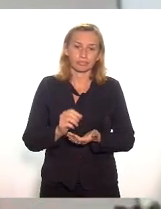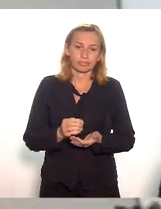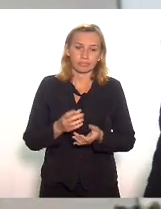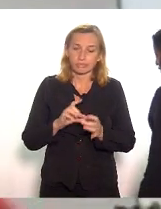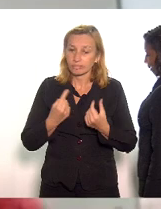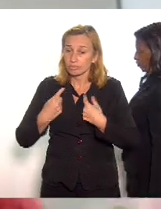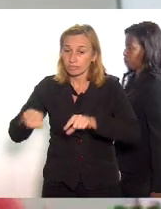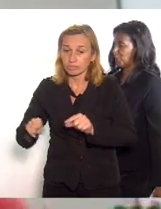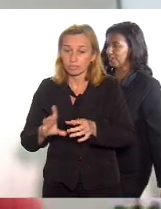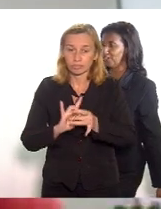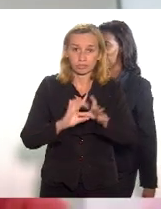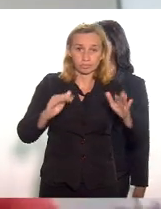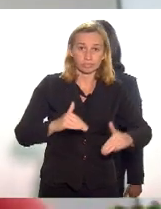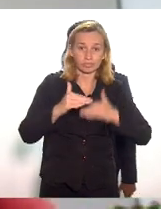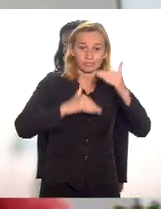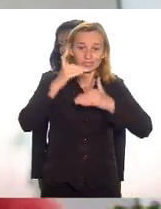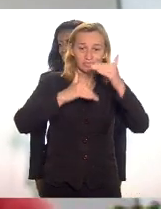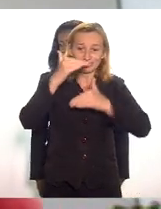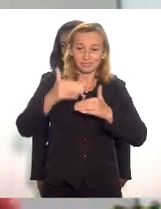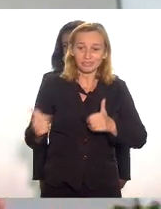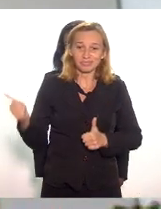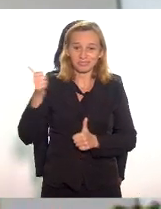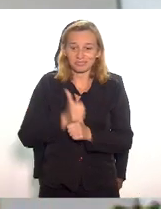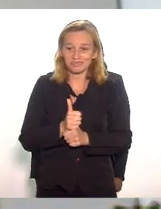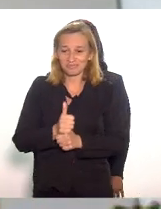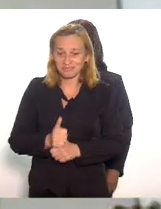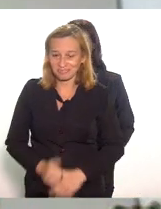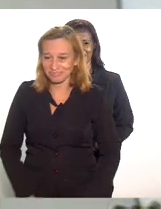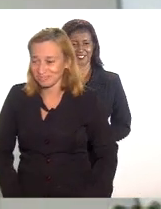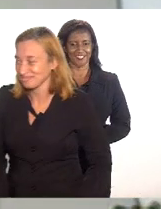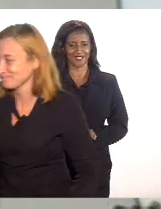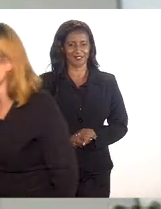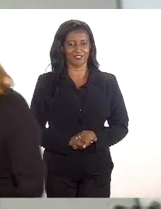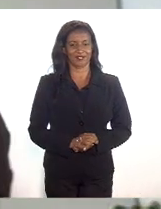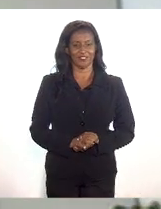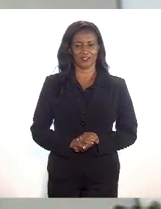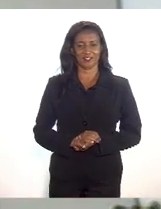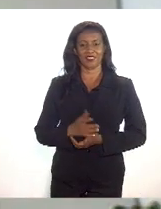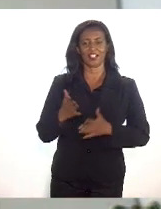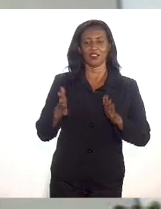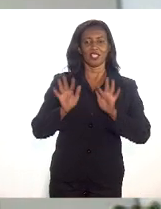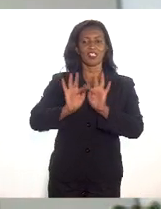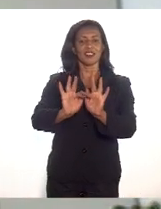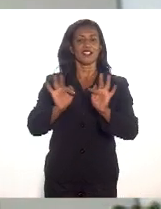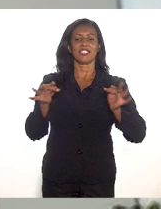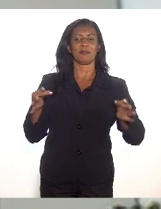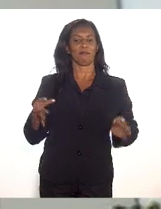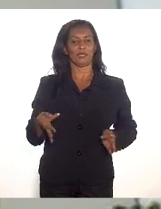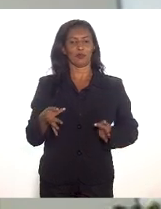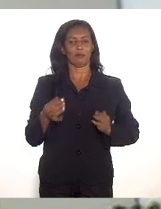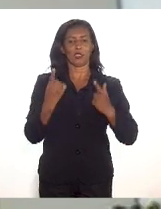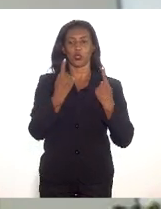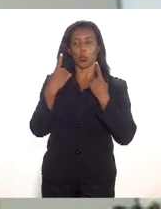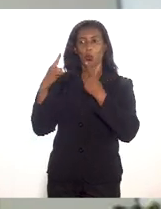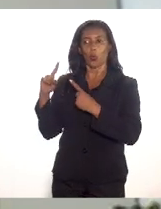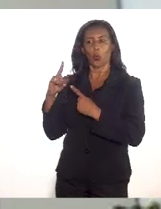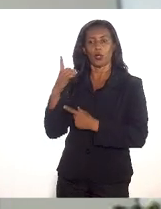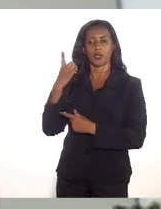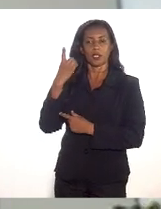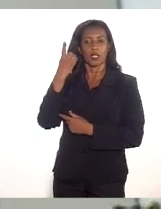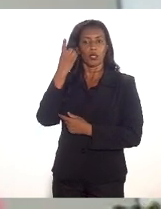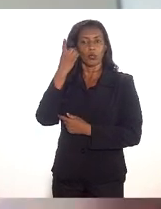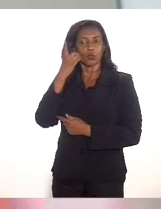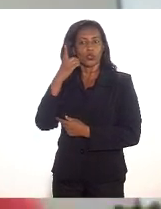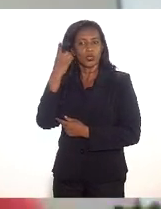é atentar contra o parlamento do Estado do Rio de Janeiro. Não está atentando simplesmente contra os deputados que